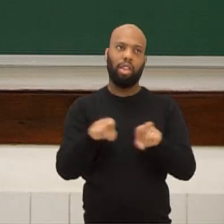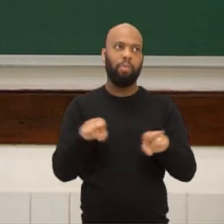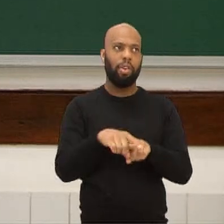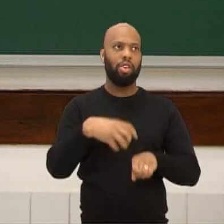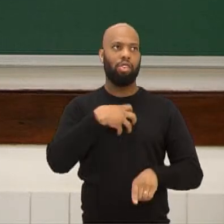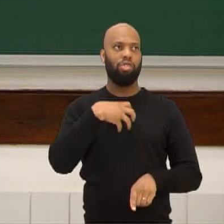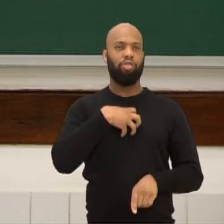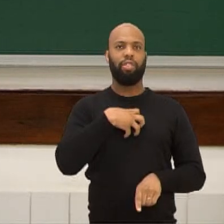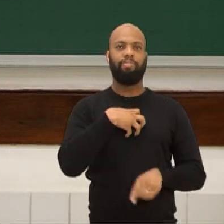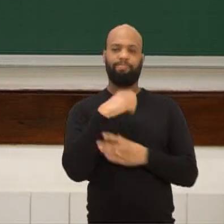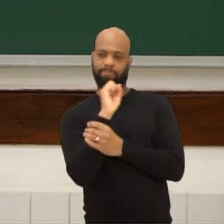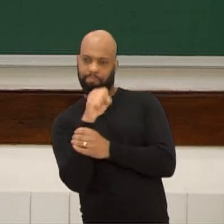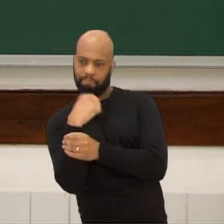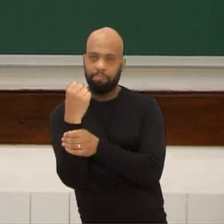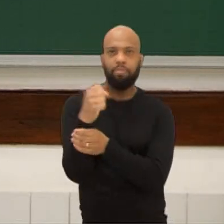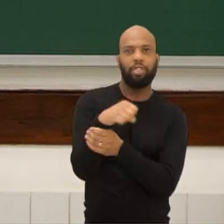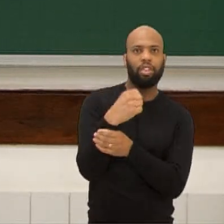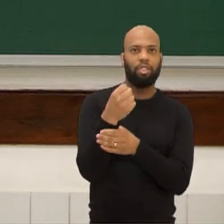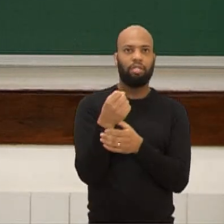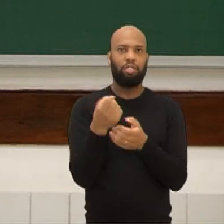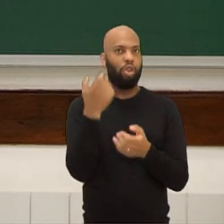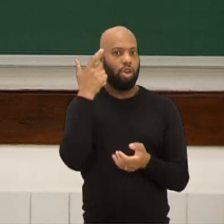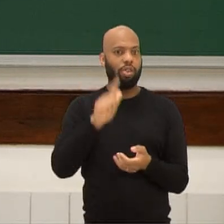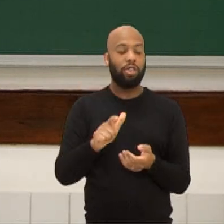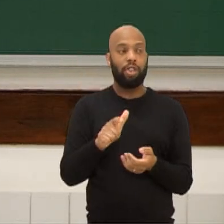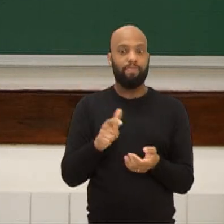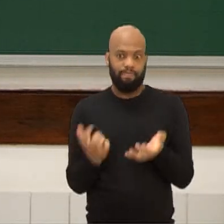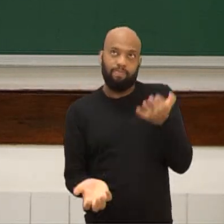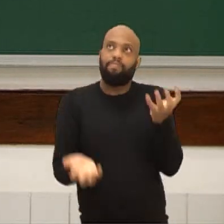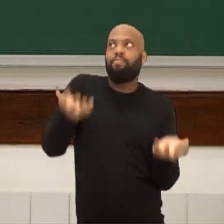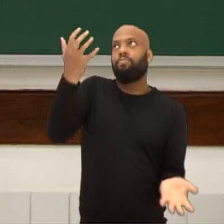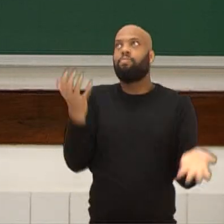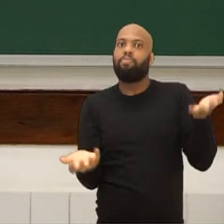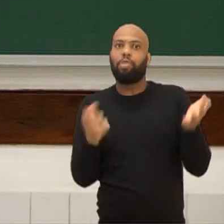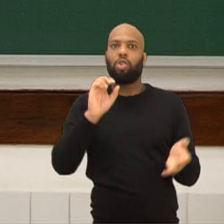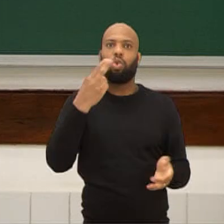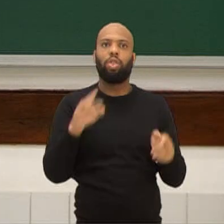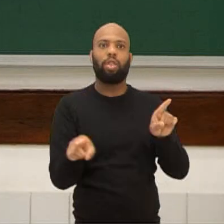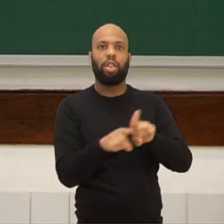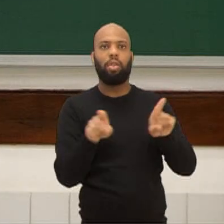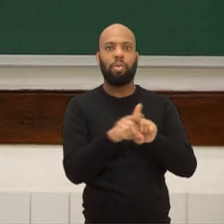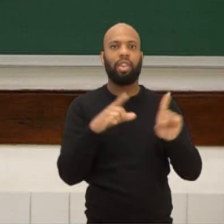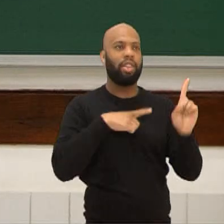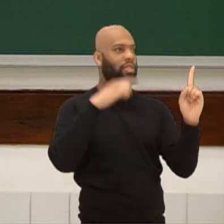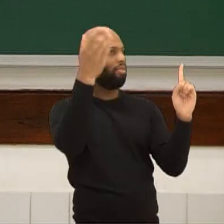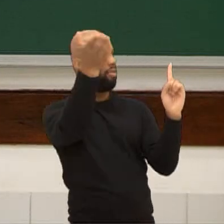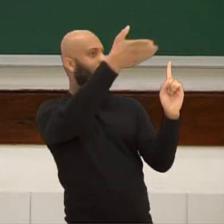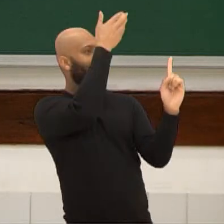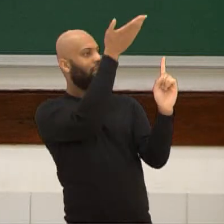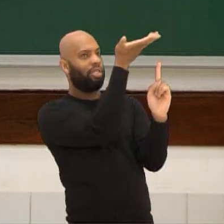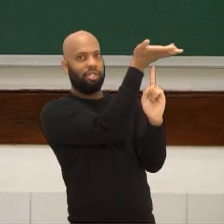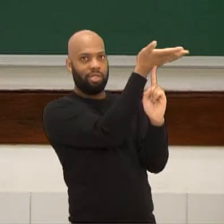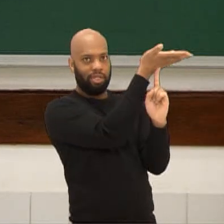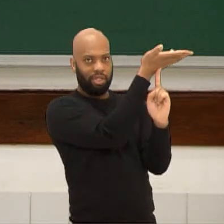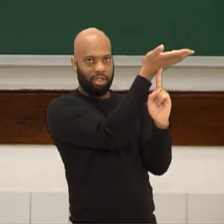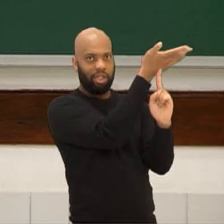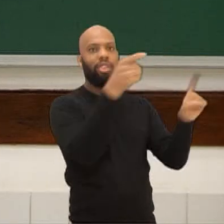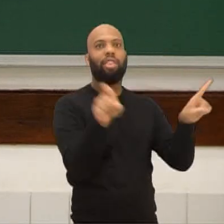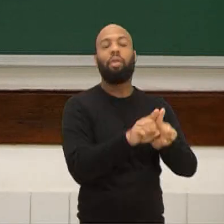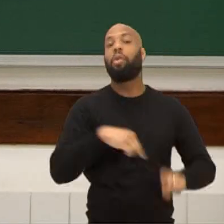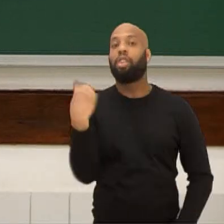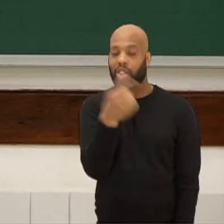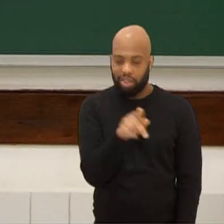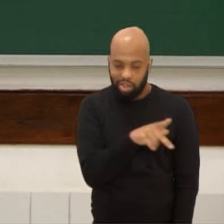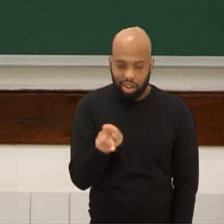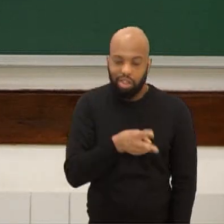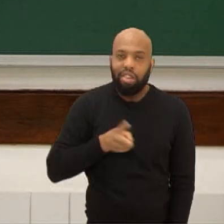motor elevado para fazer um malabares, né, a um equilíbrio de prato. Então, nós como professores sempre vamos ter esse papel